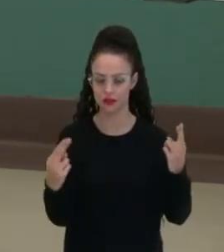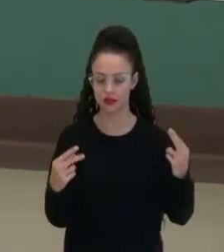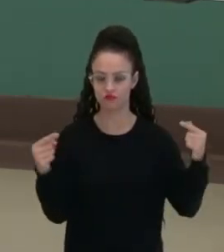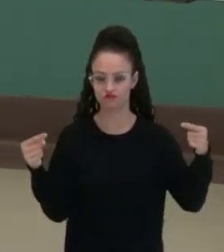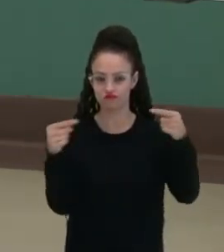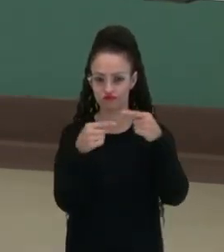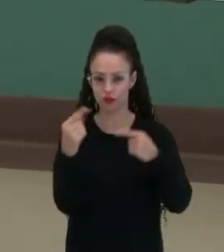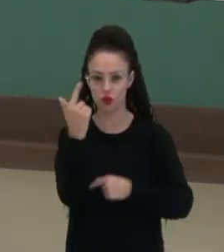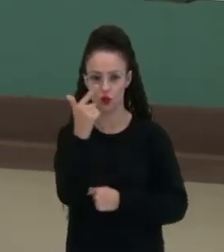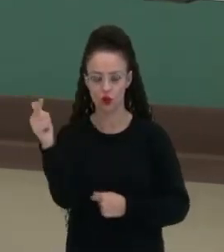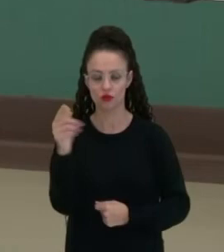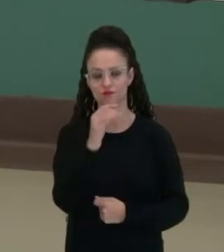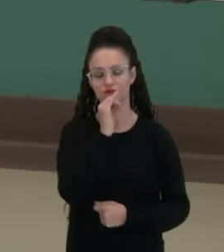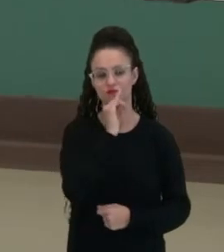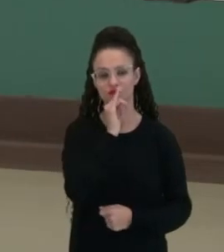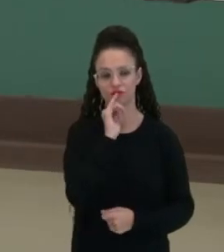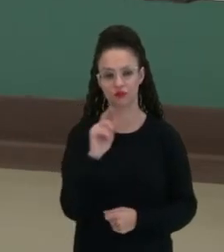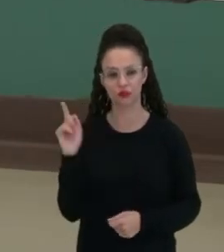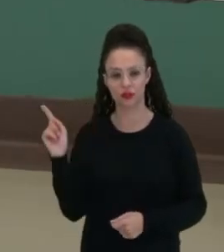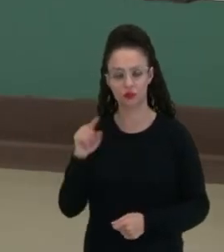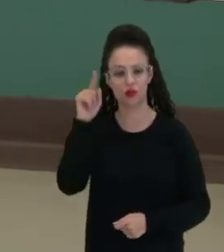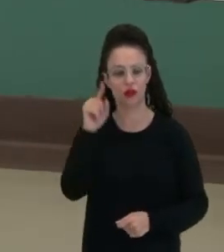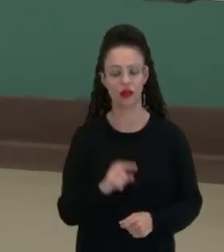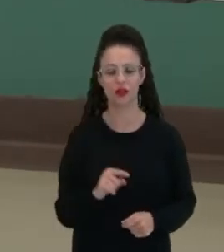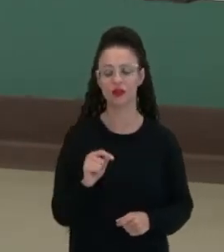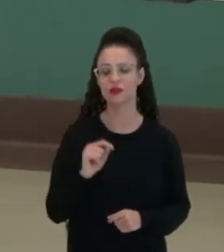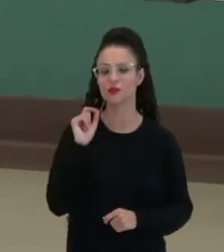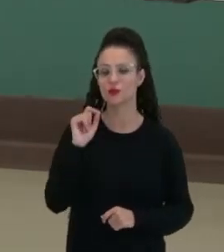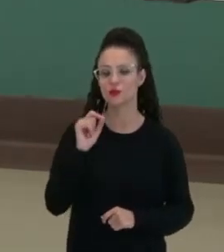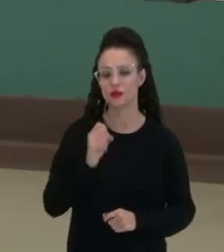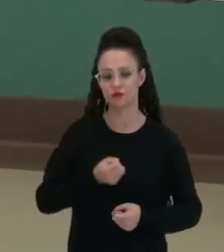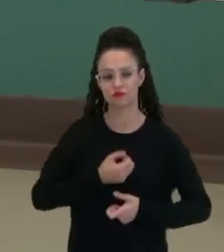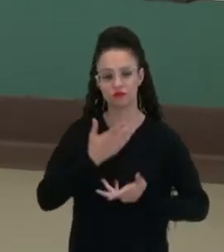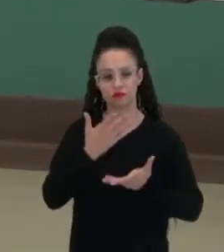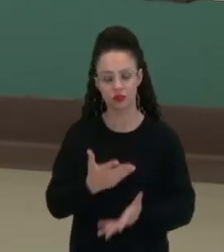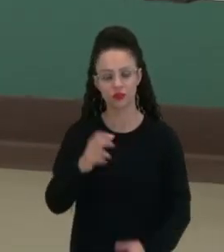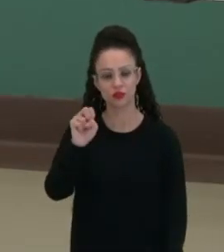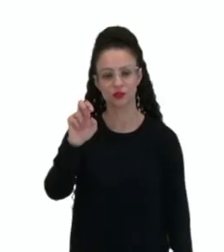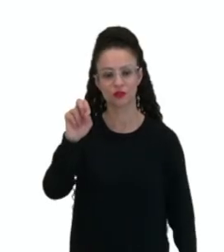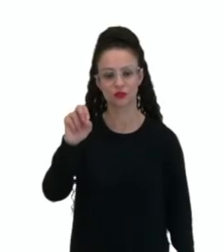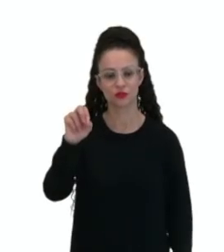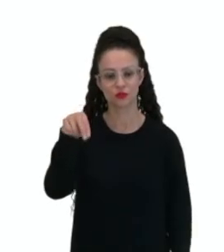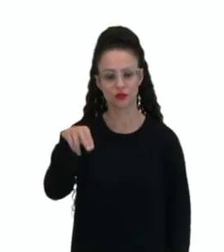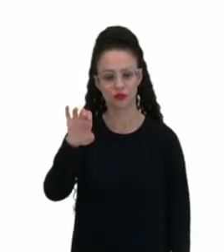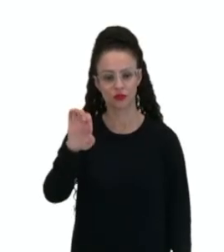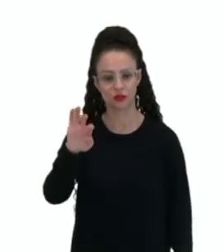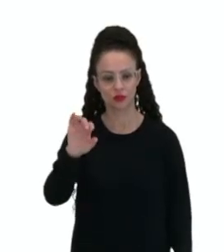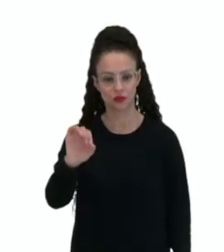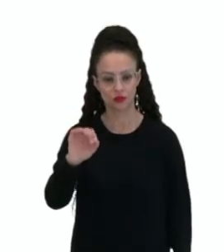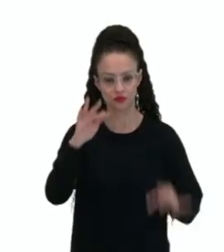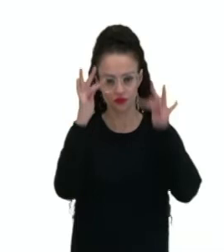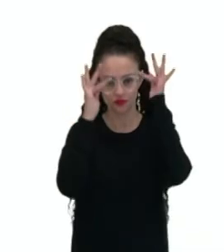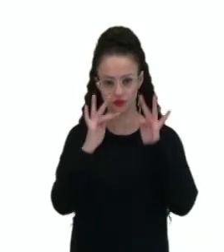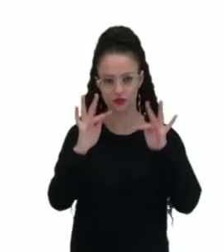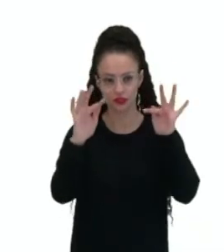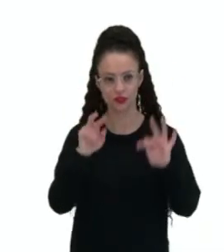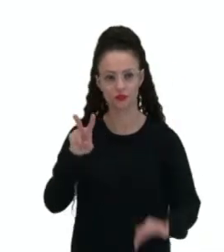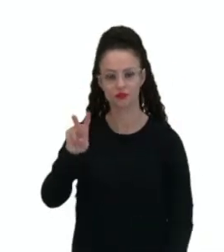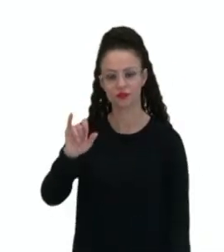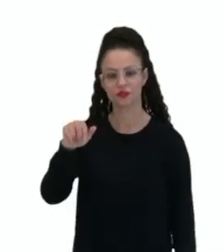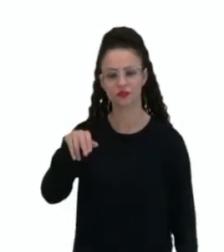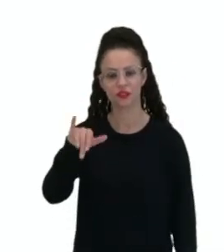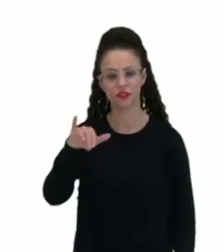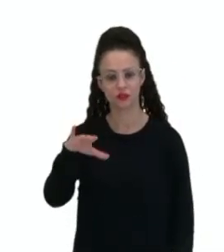com outro texto. No caso, está dialogando com o soneto de fidelidade do Vinícius de Moraes, né? Portanto,